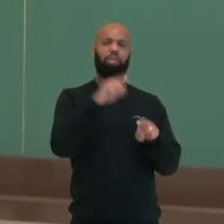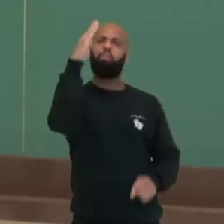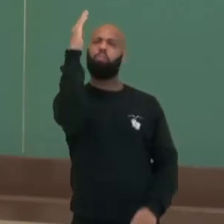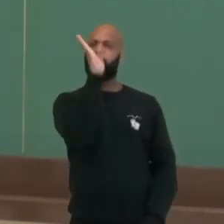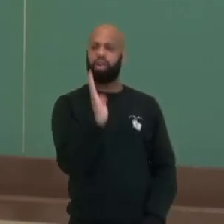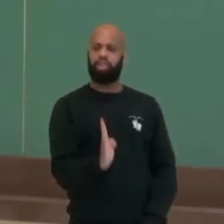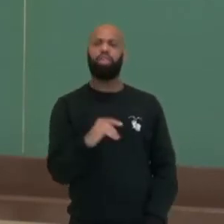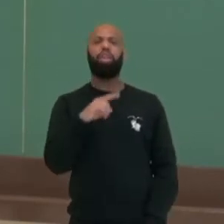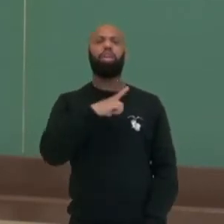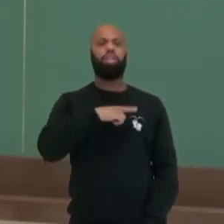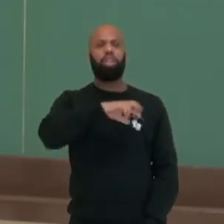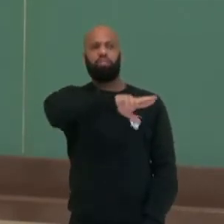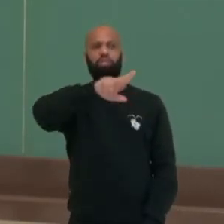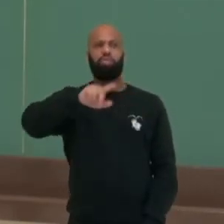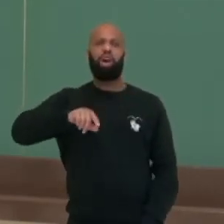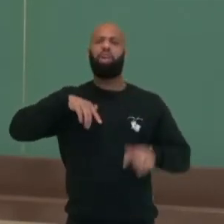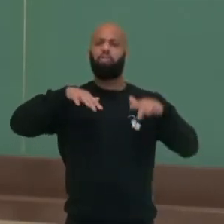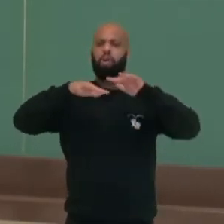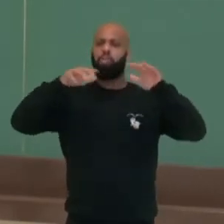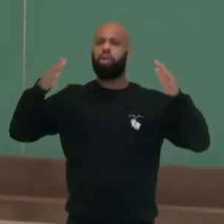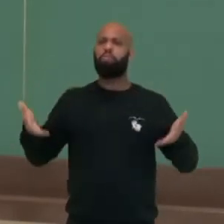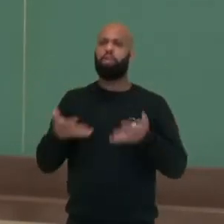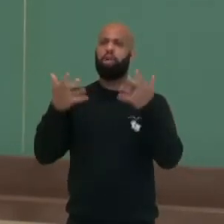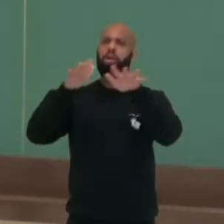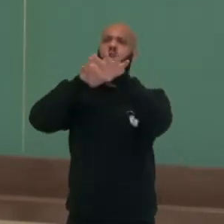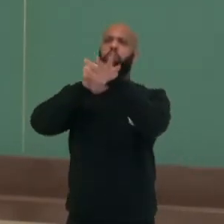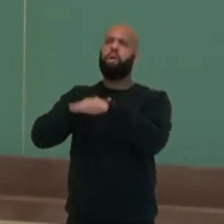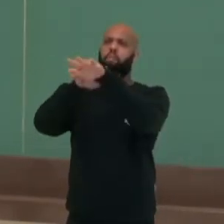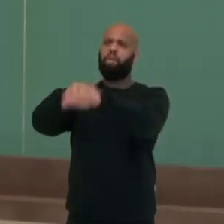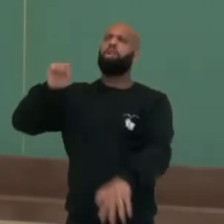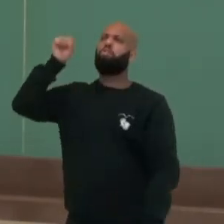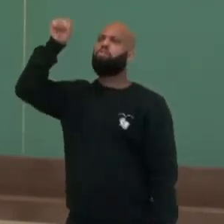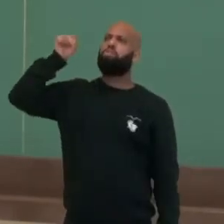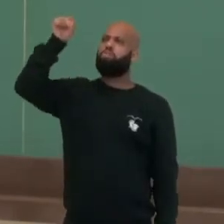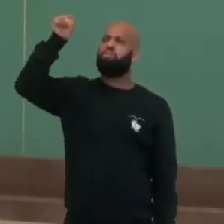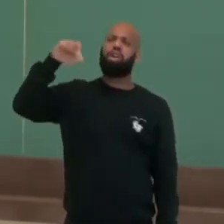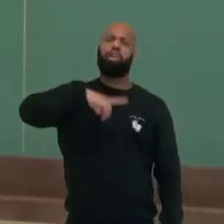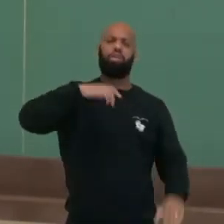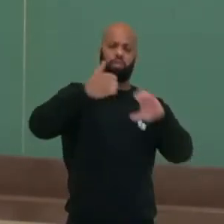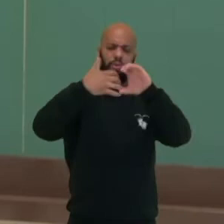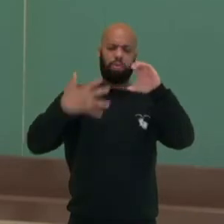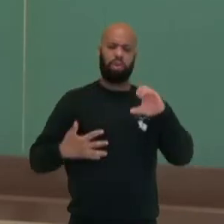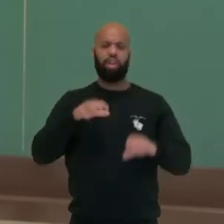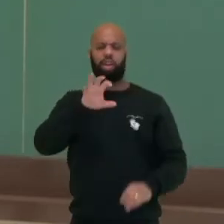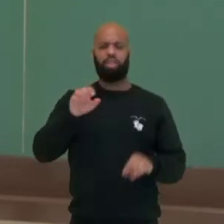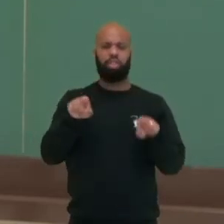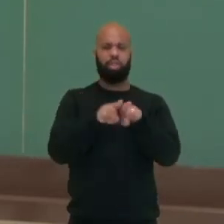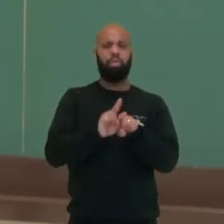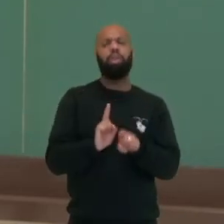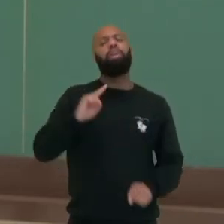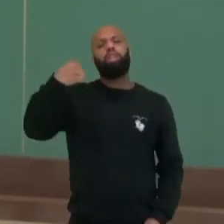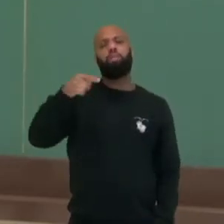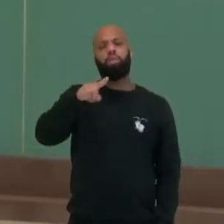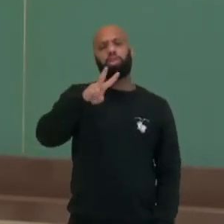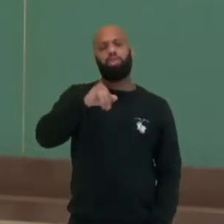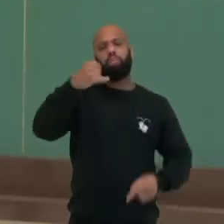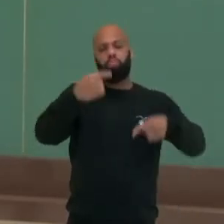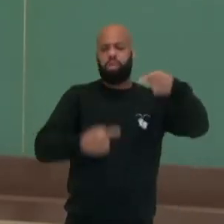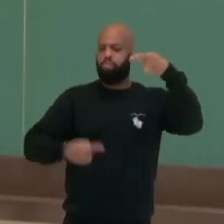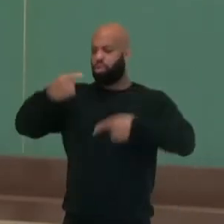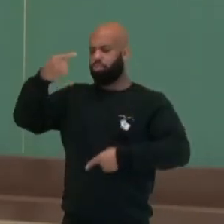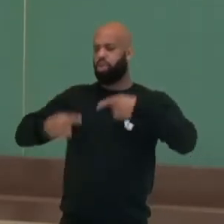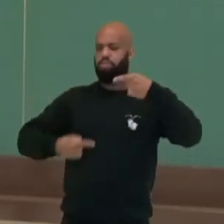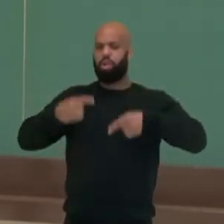né, existem muitos movimentos que têm, né, essa característica, para depois vocês debaterem sobre